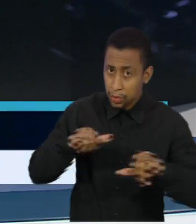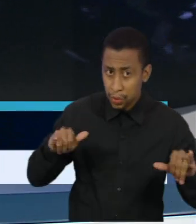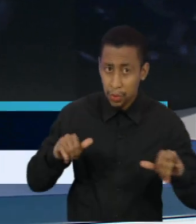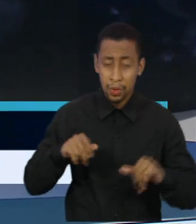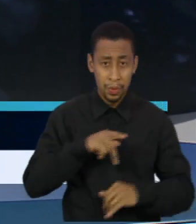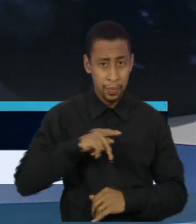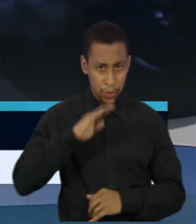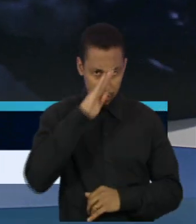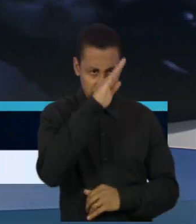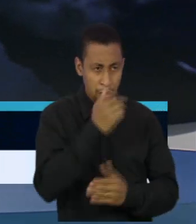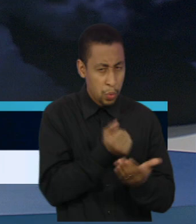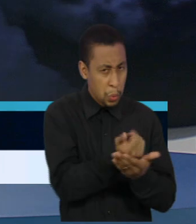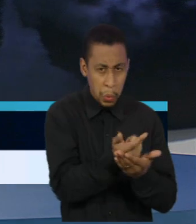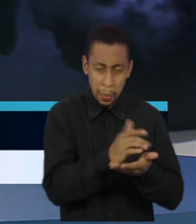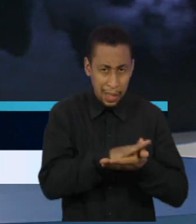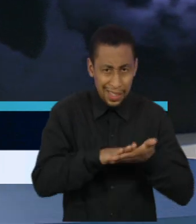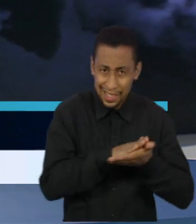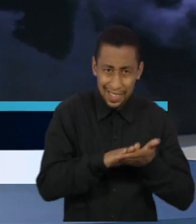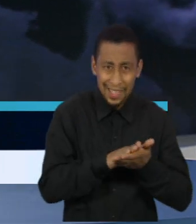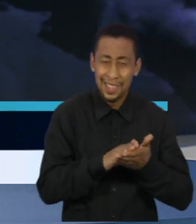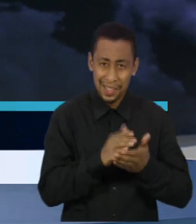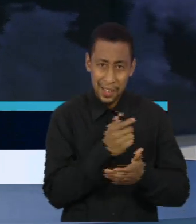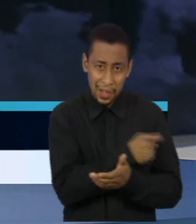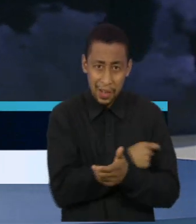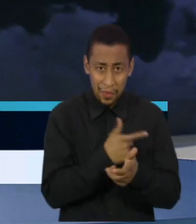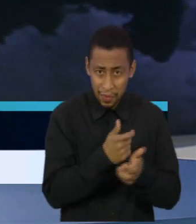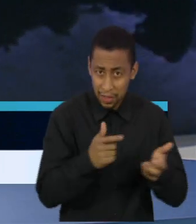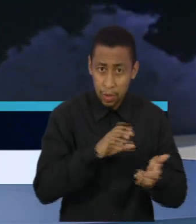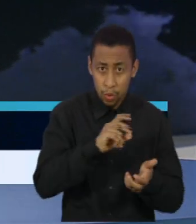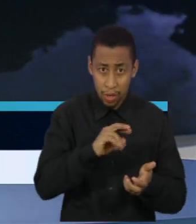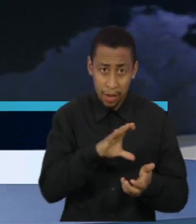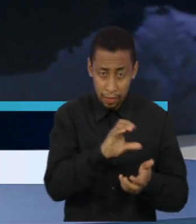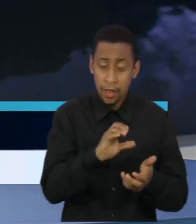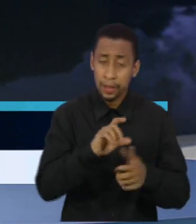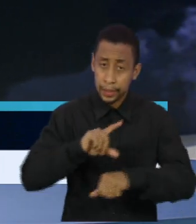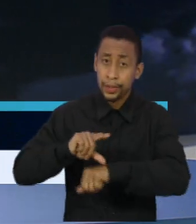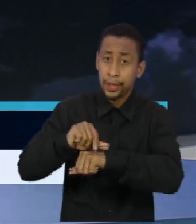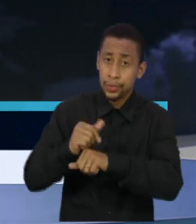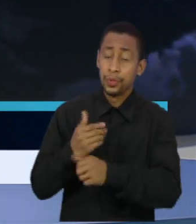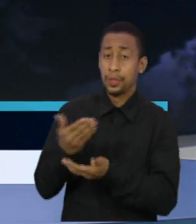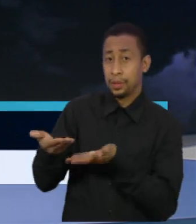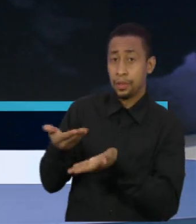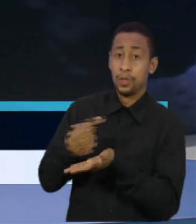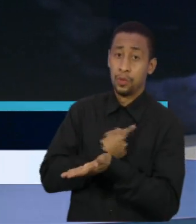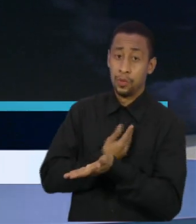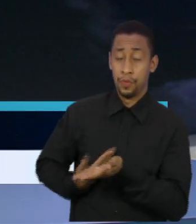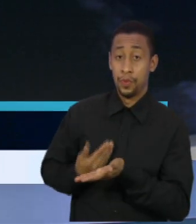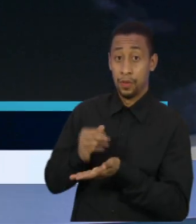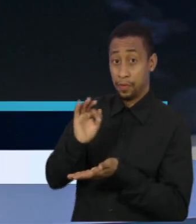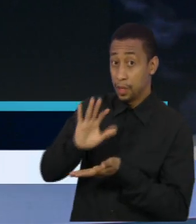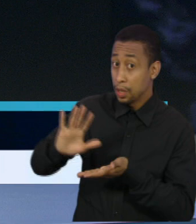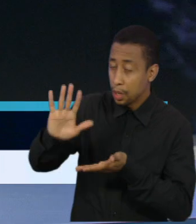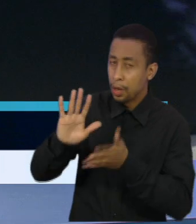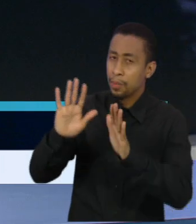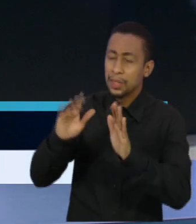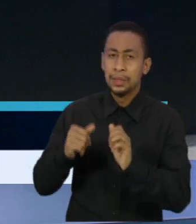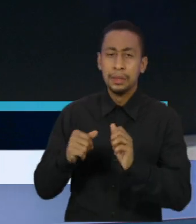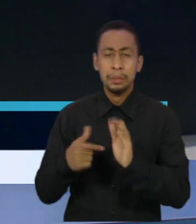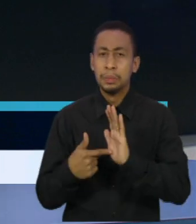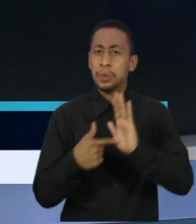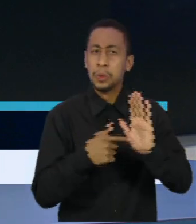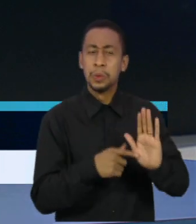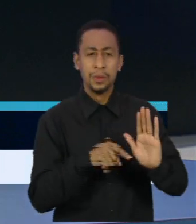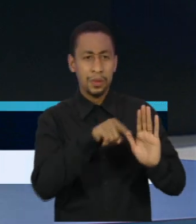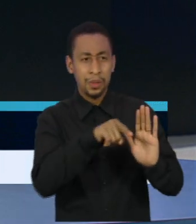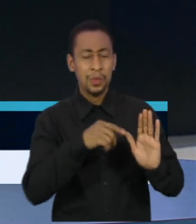não compraria a Coronavac atrasou as negociações da vacina com o governo federal. A afirmação desmente o depoimento do ex-ministro